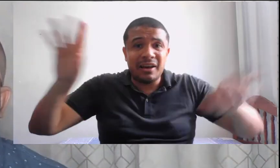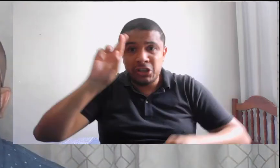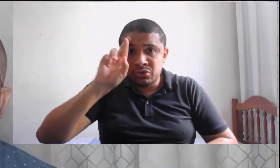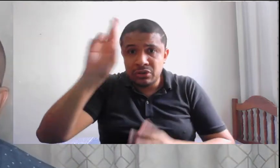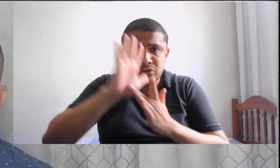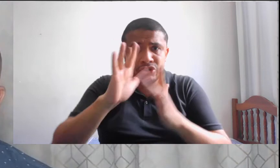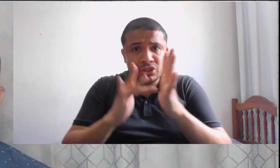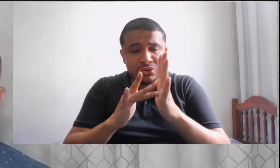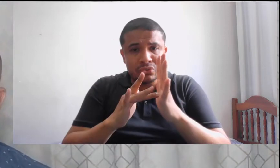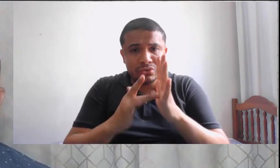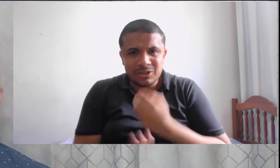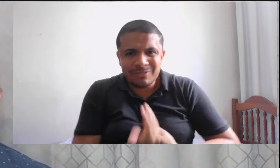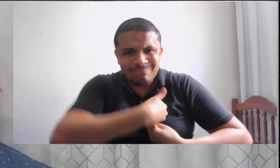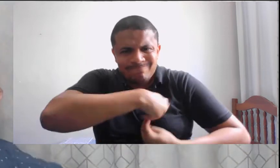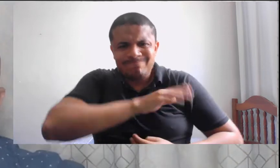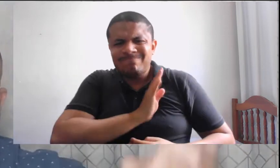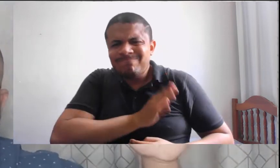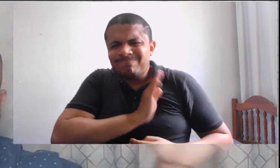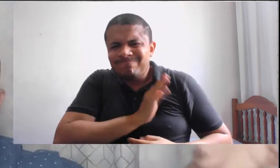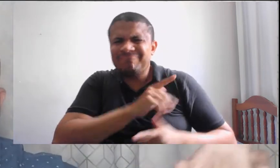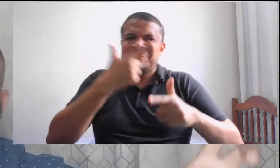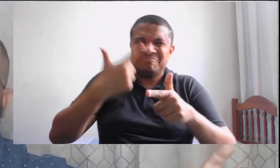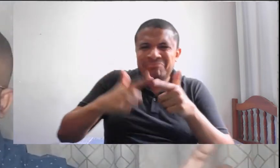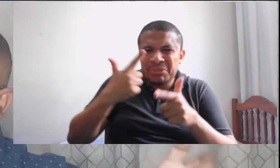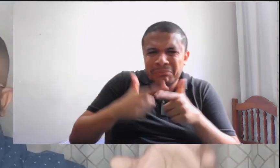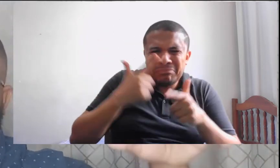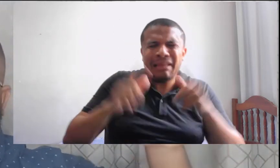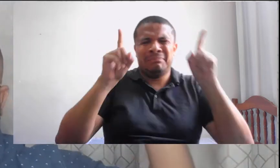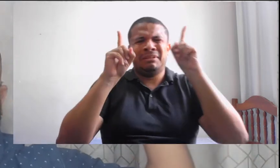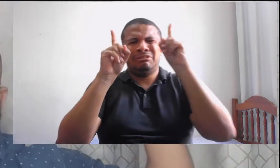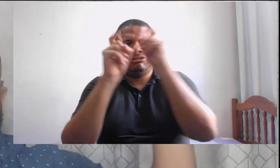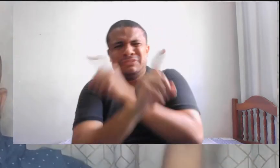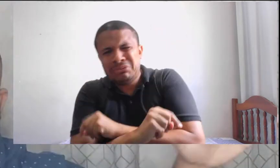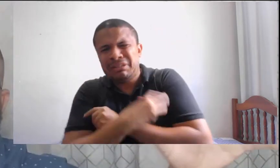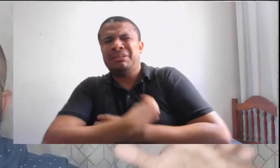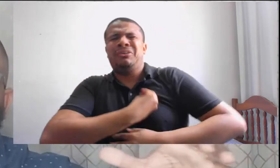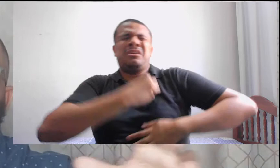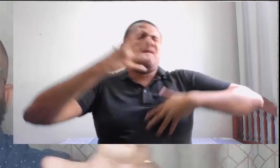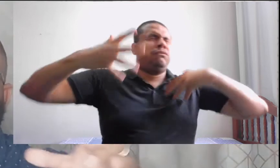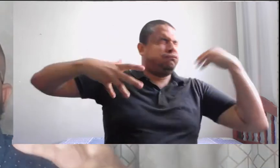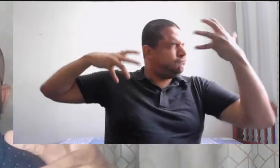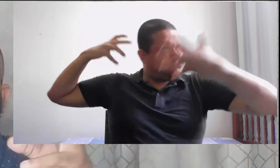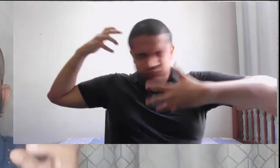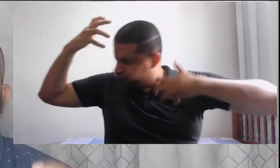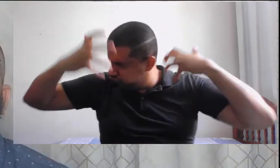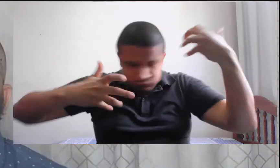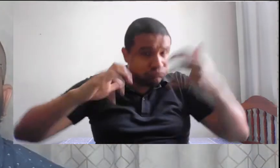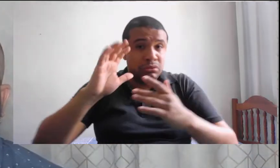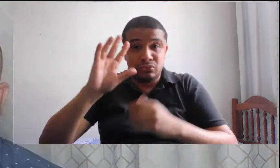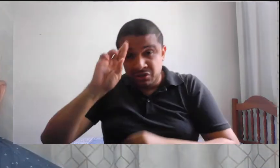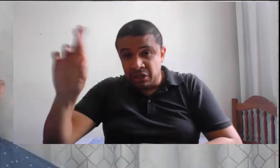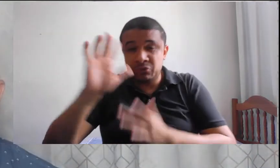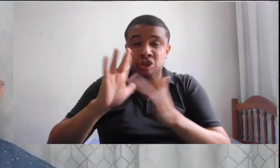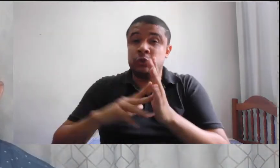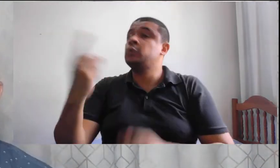próprio Jesus. Vindo tempestades e o mar revolto, o Senhor dará uma